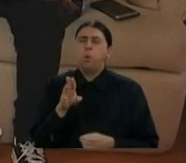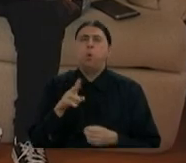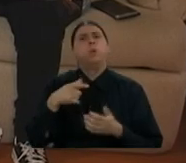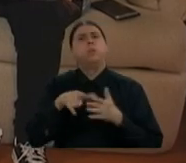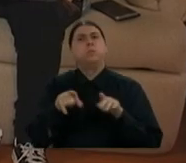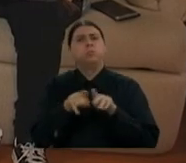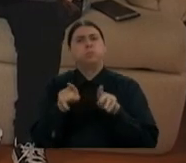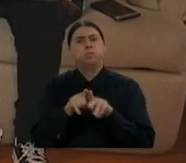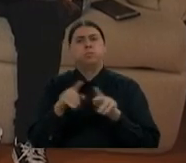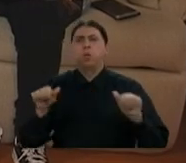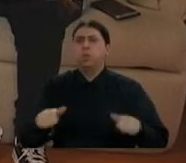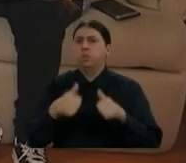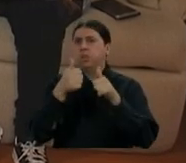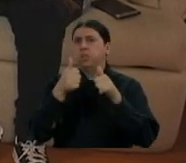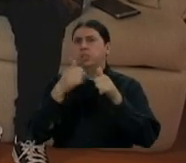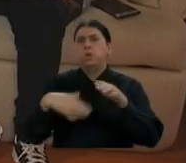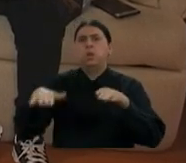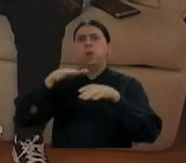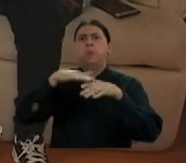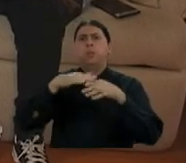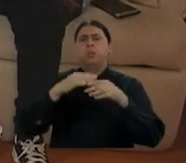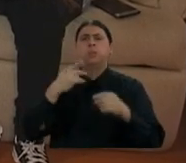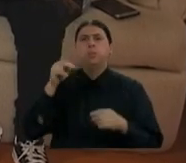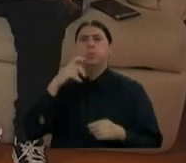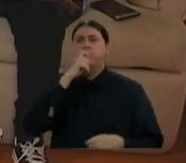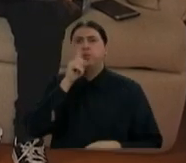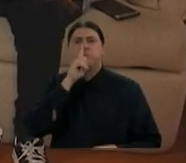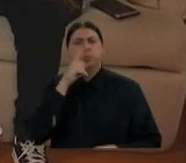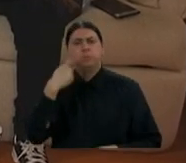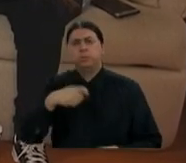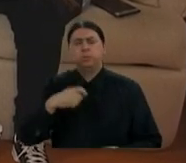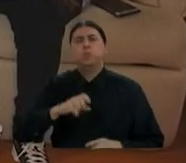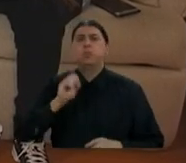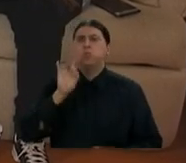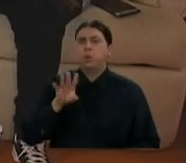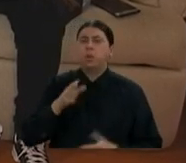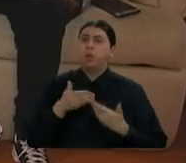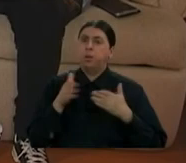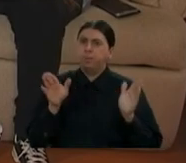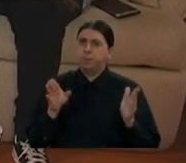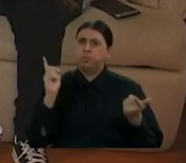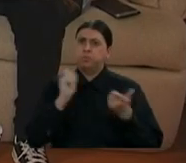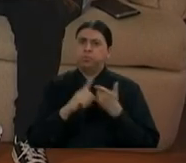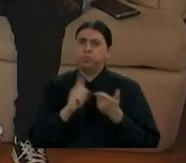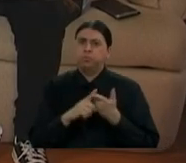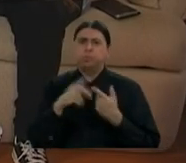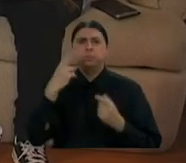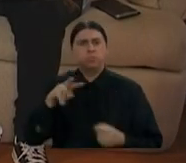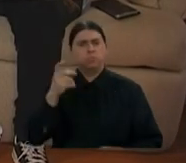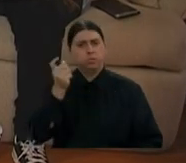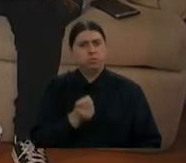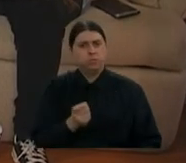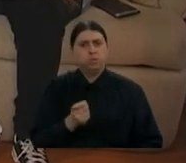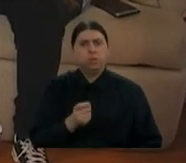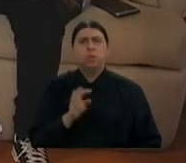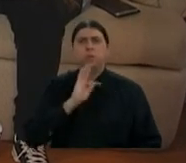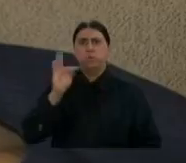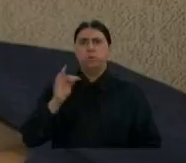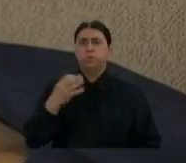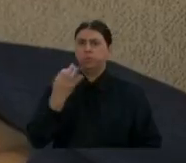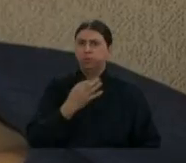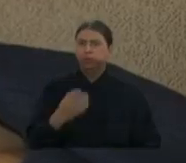superiores à de qualquer pai ou mãe tem que tá aberto porque vai ser muito bem recompensado com